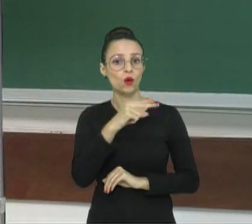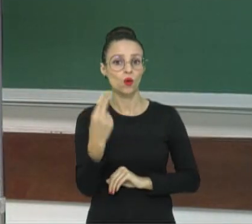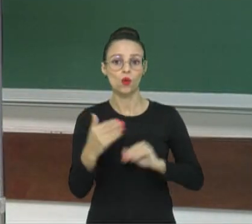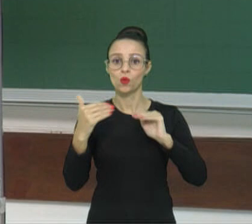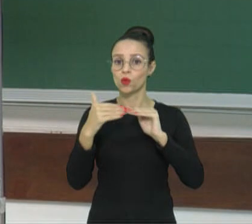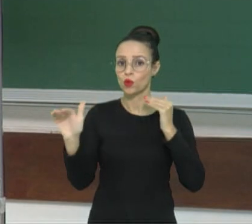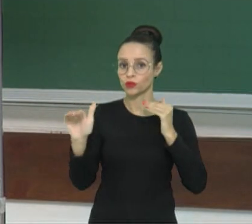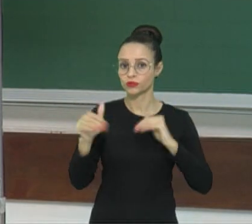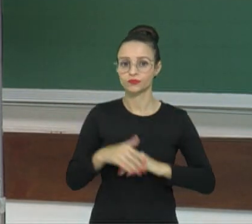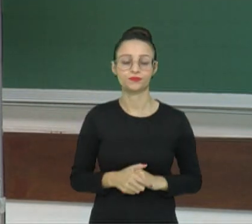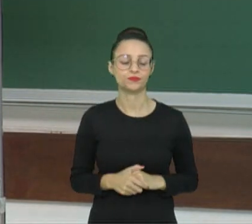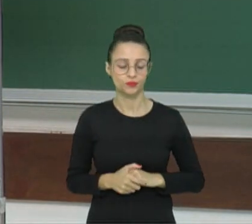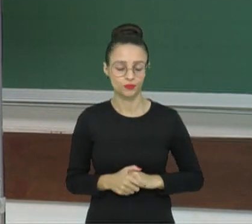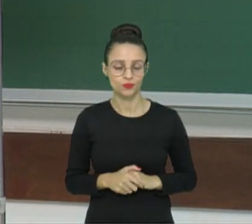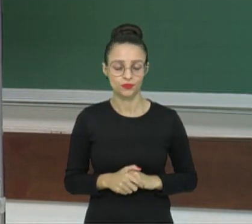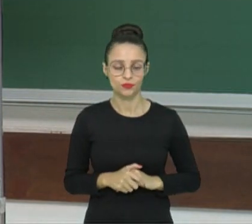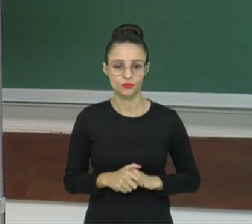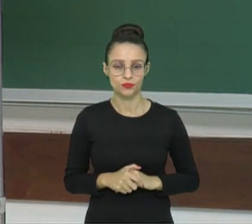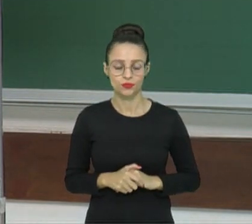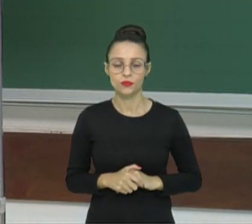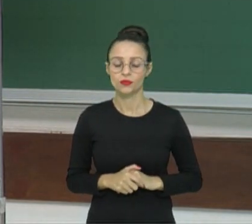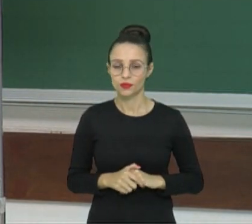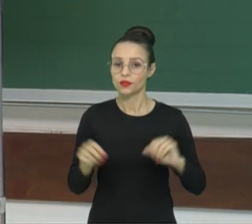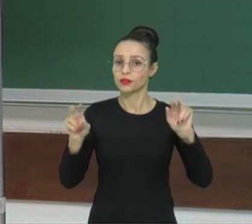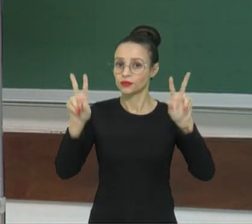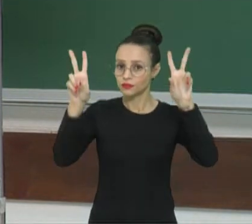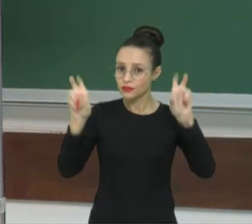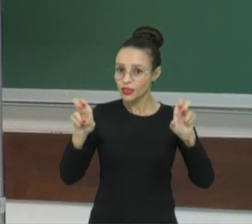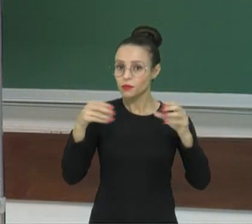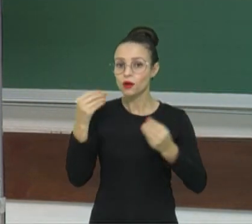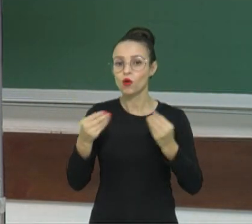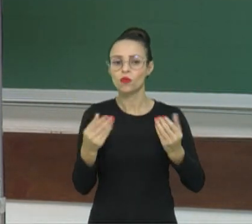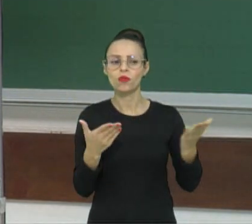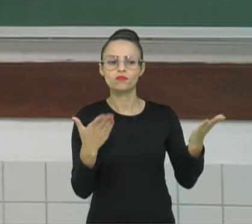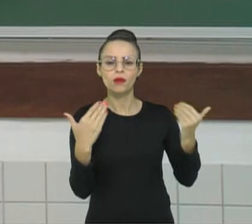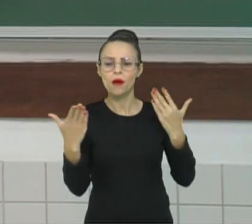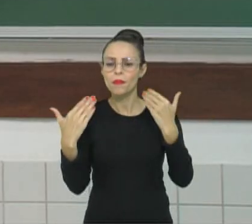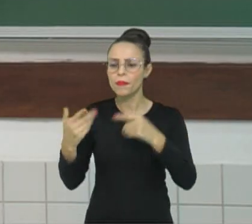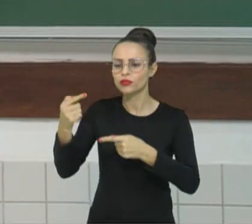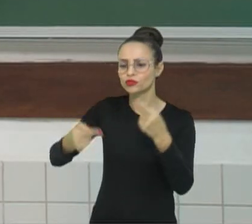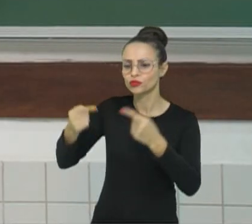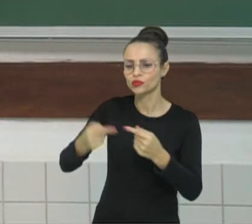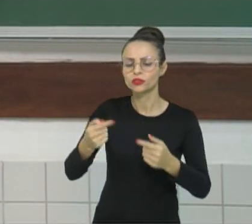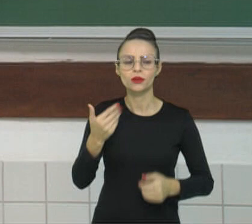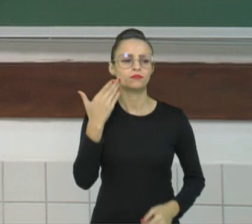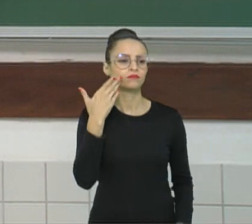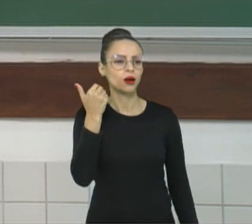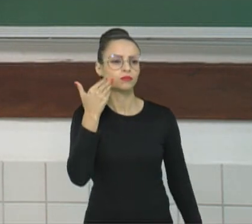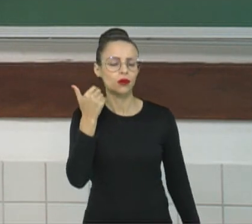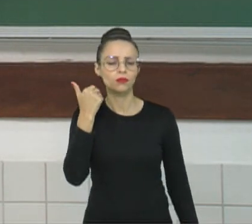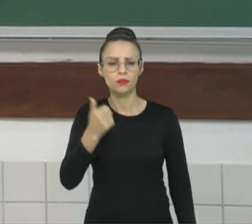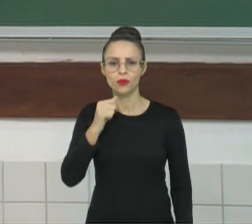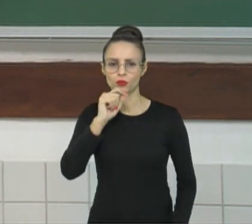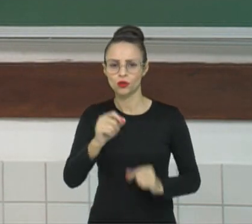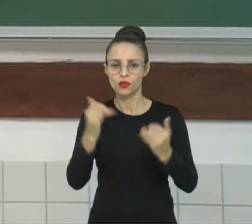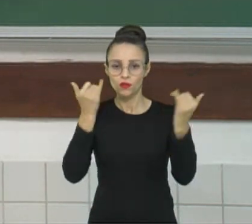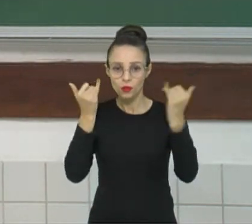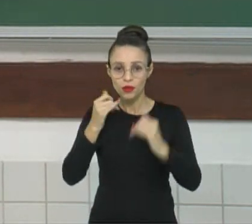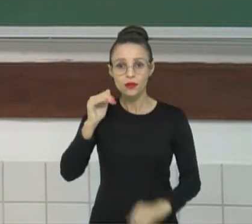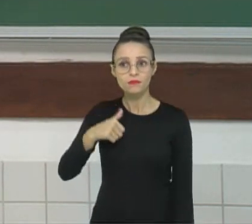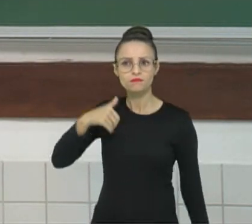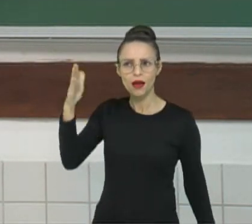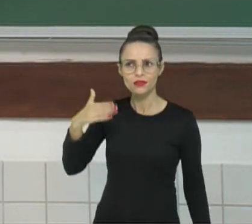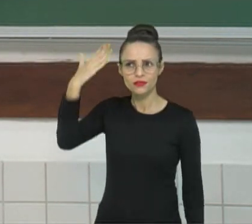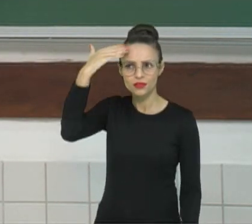ser contra? A alimentação temática se dá pelas discussões e leituras de informações. Então, quanto mais nós soubermos sobre o